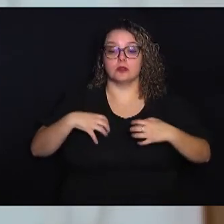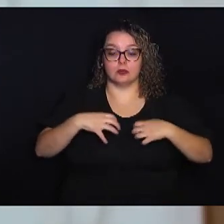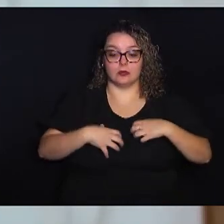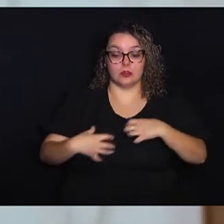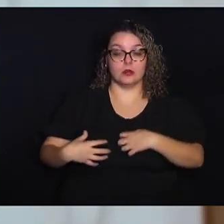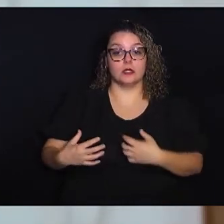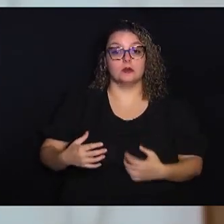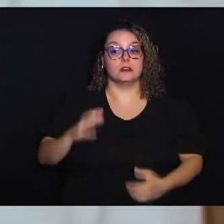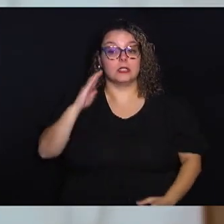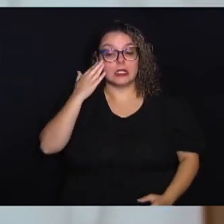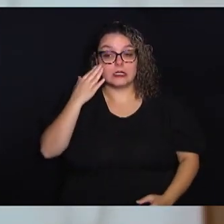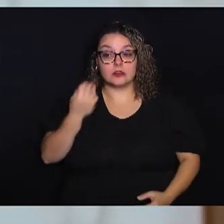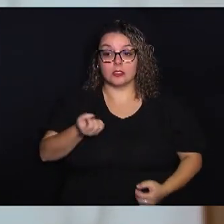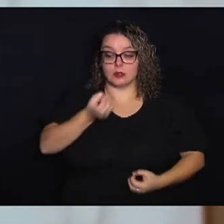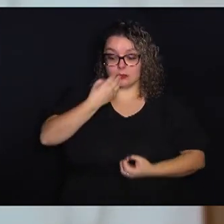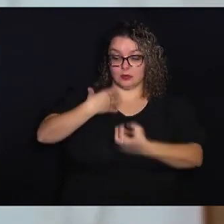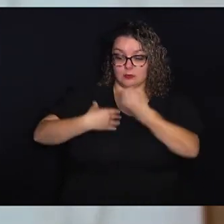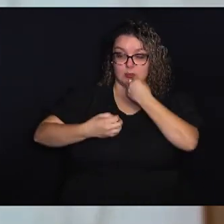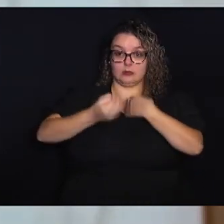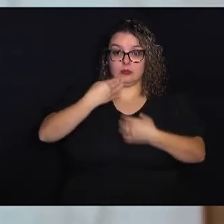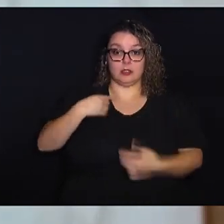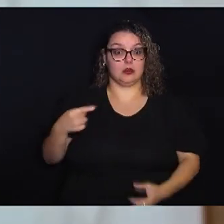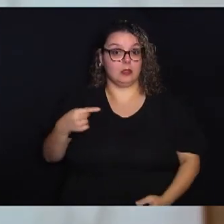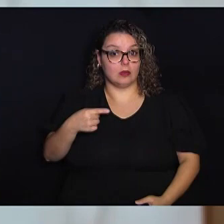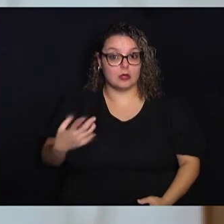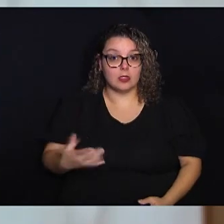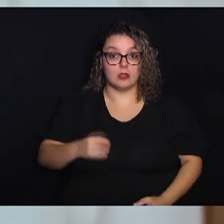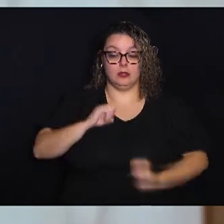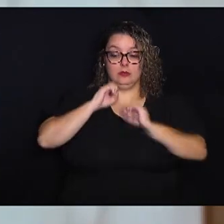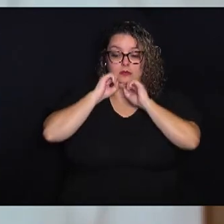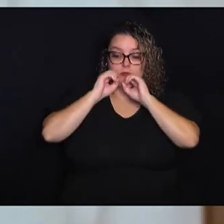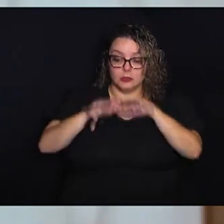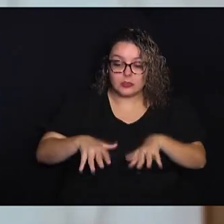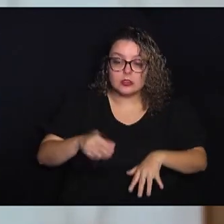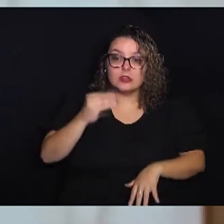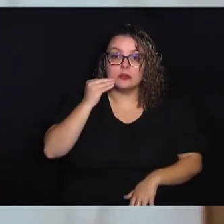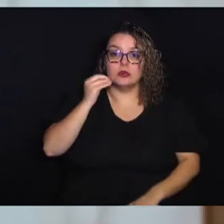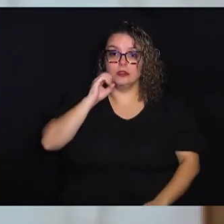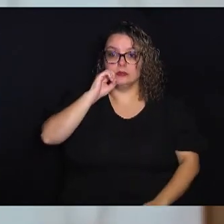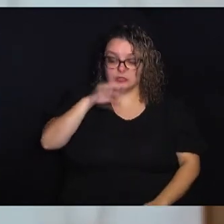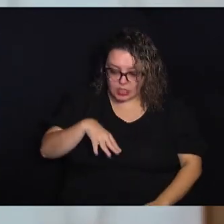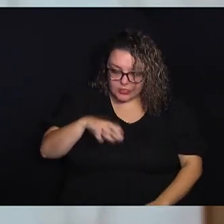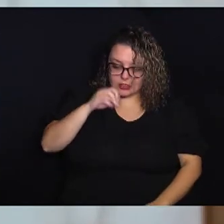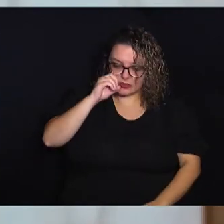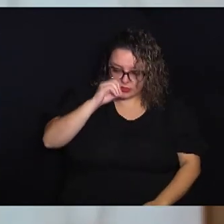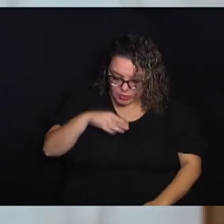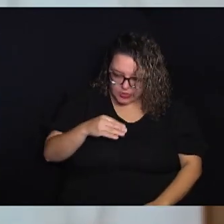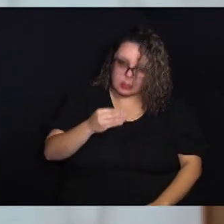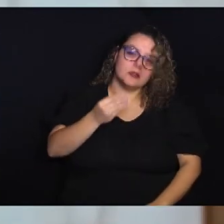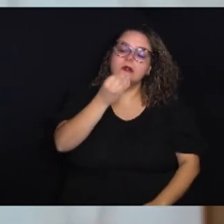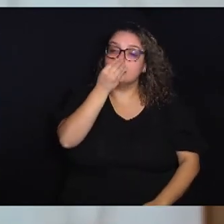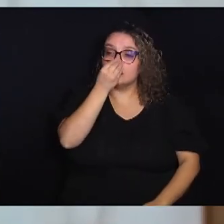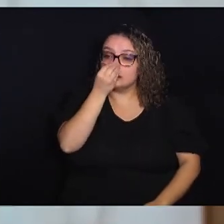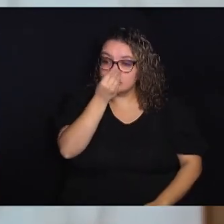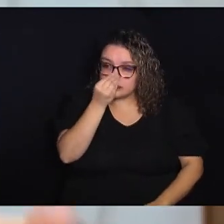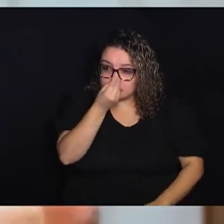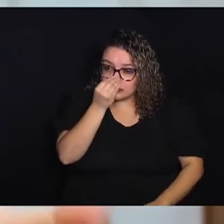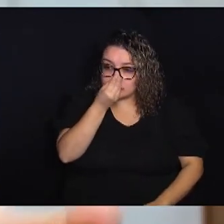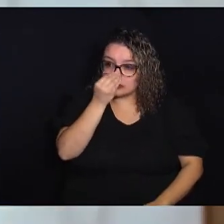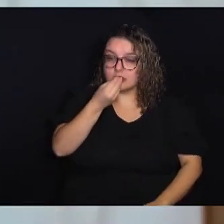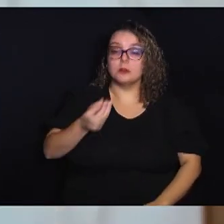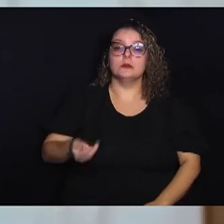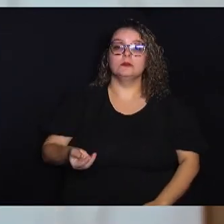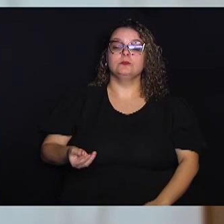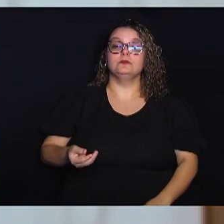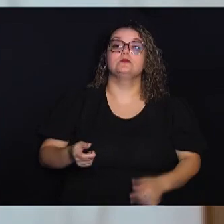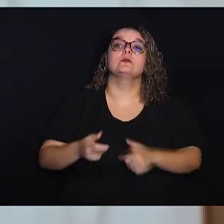entrando agentes ali que são negativos, então ele tenta expulsar aquilo ali espirrando. E isso é um quadro, então, na